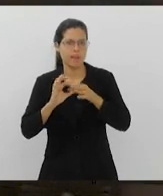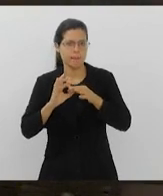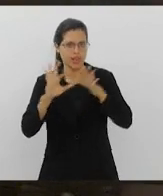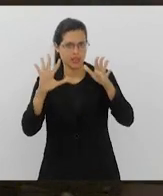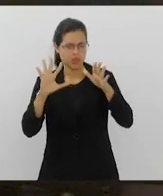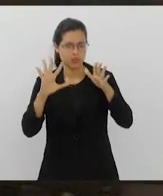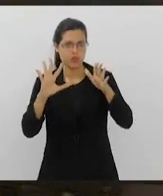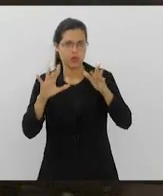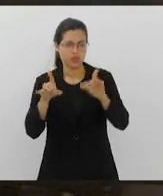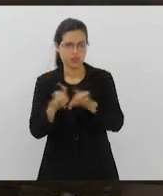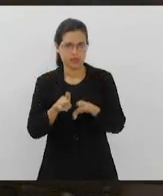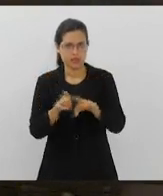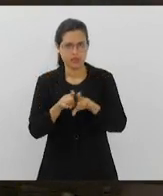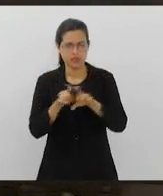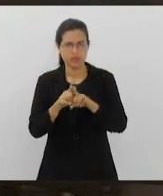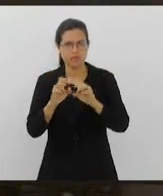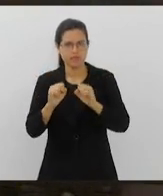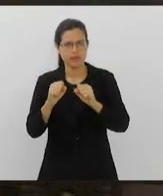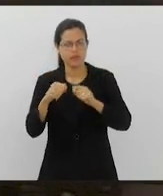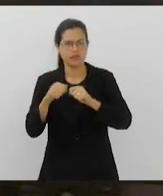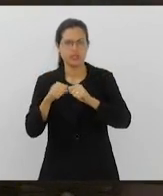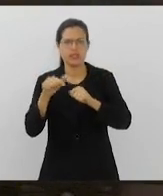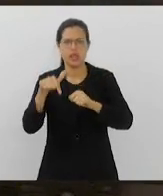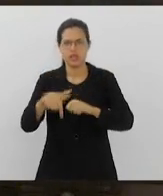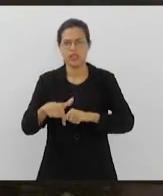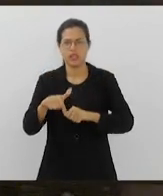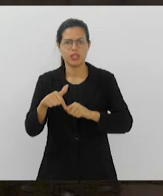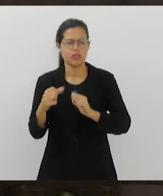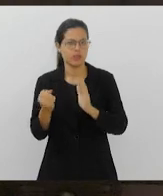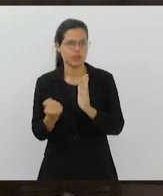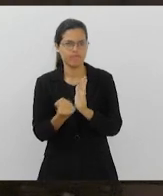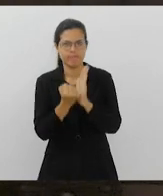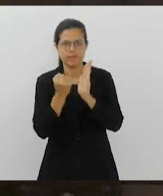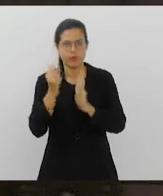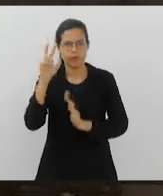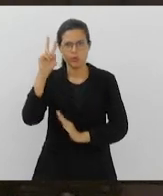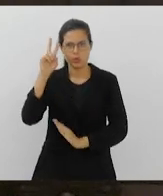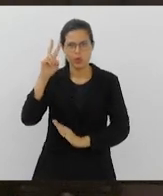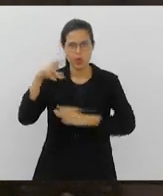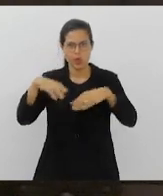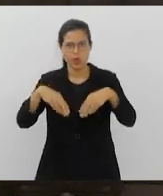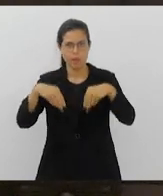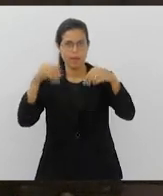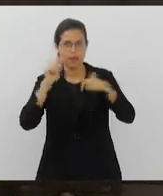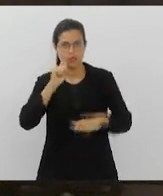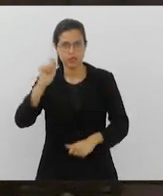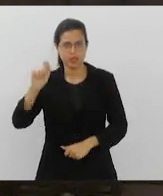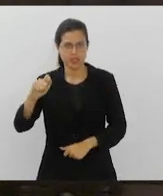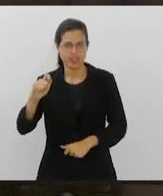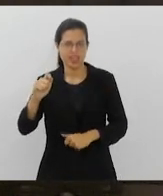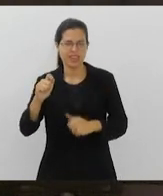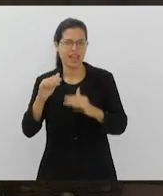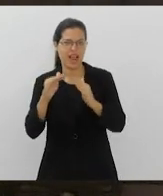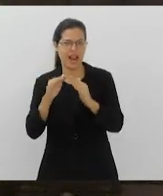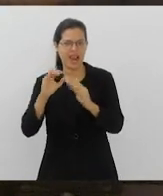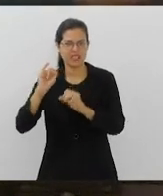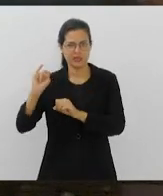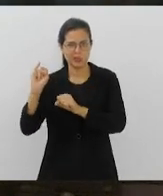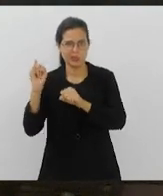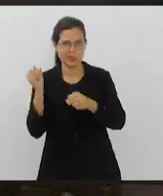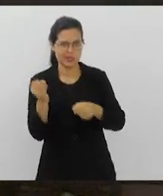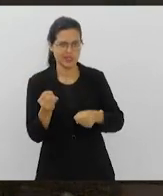poder fazer aqui desse palco histórico o Palácio Tiradentes, a casa do jiu-jitsu no Rio de